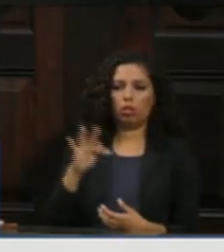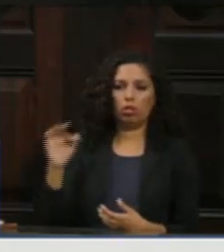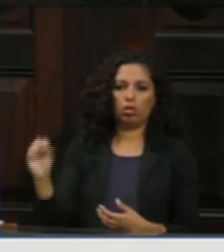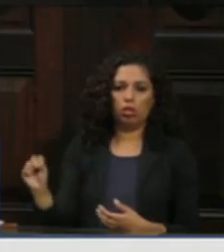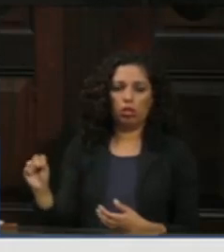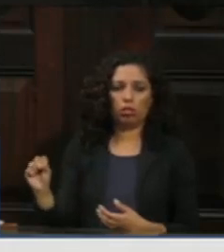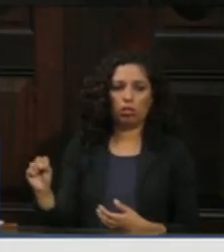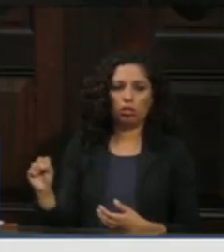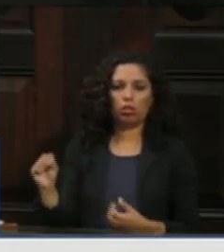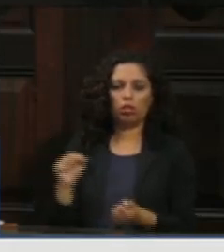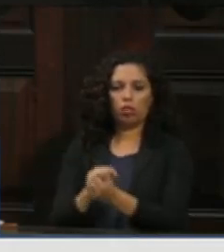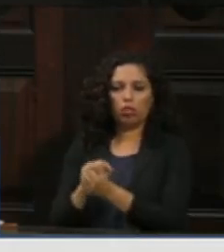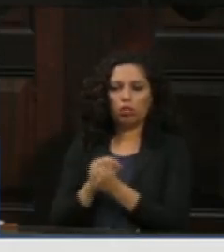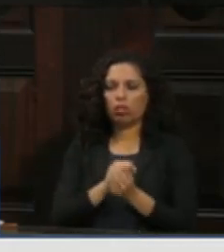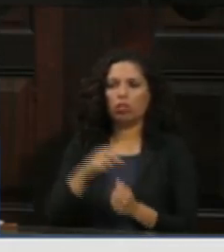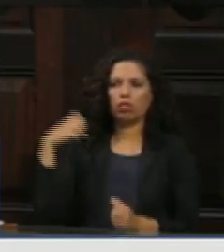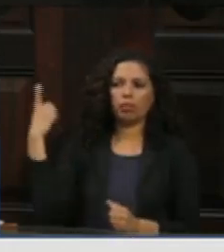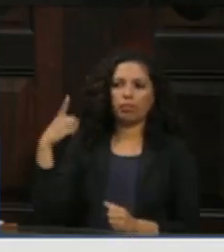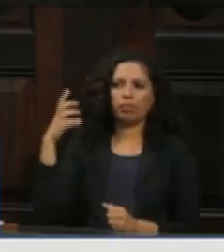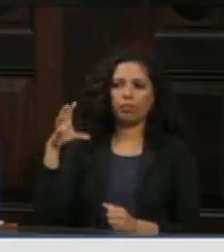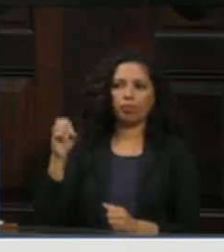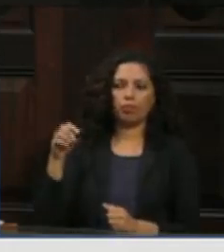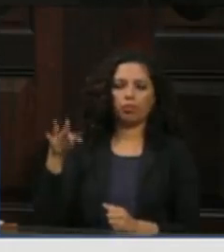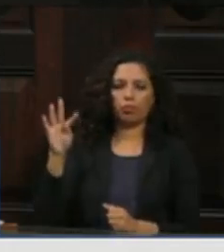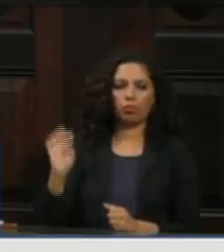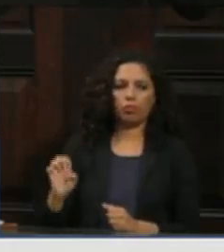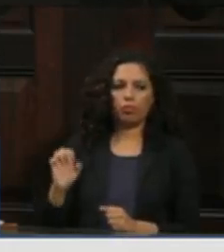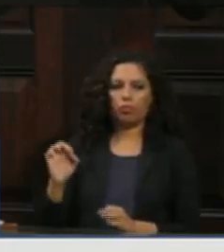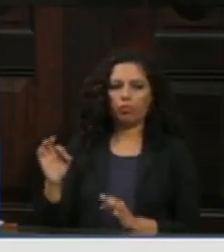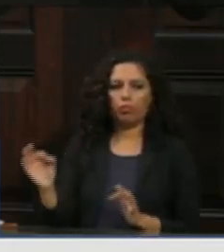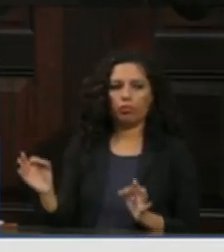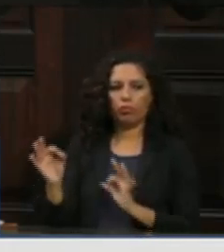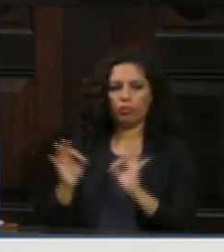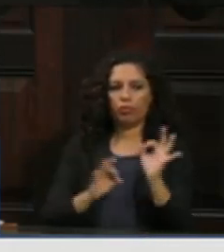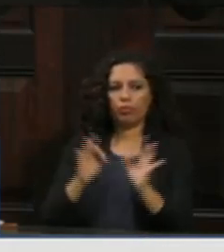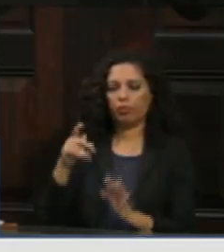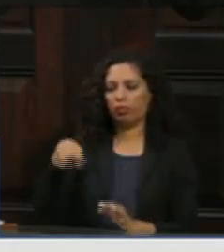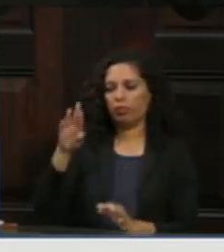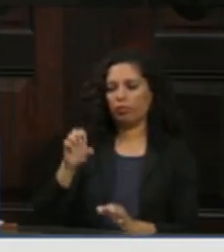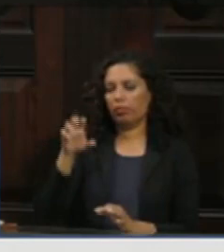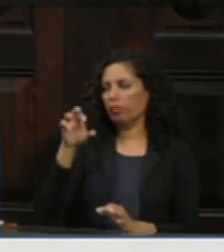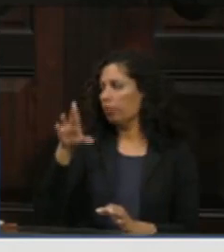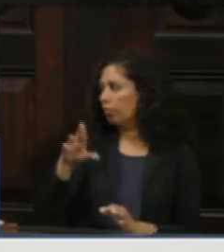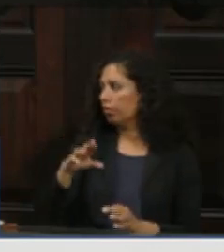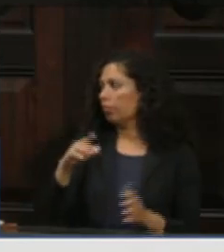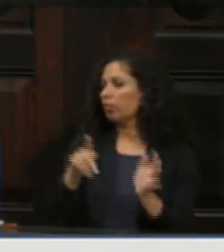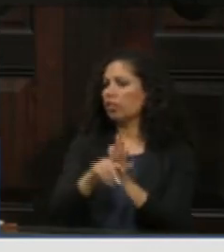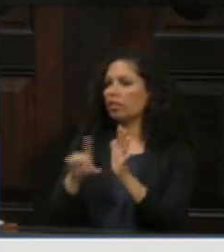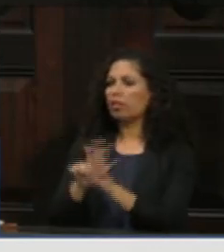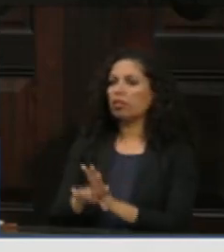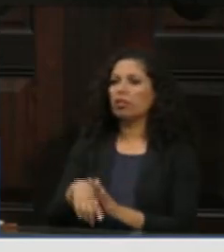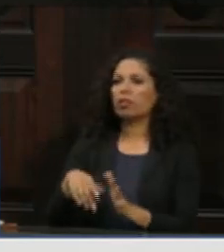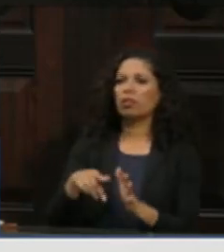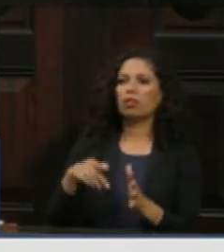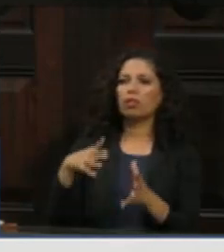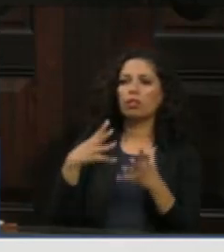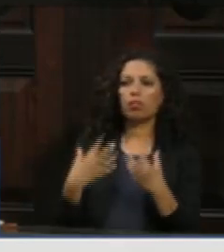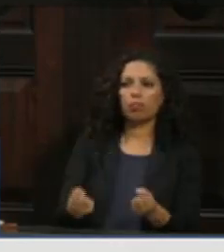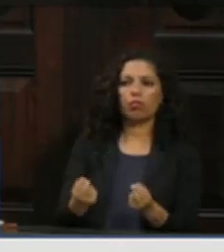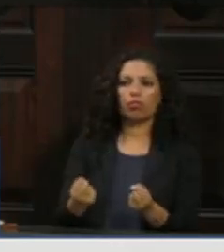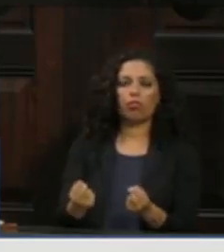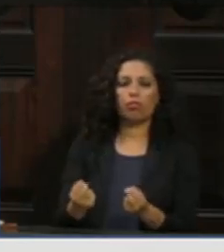ser utilizados em outro comitê, desde que, com a concordância, é isso que trata o projeto, com a concordância do